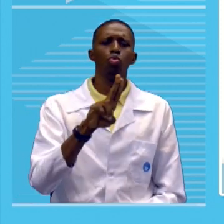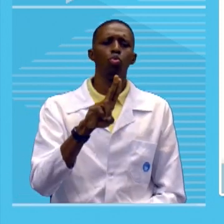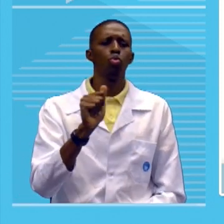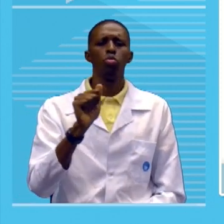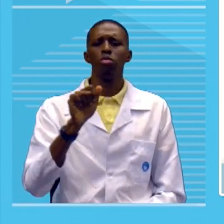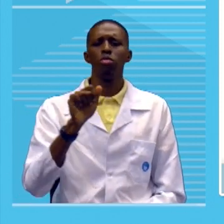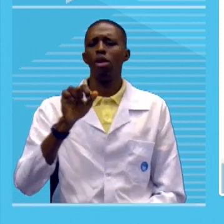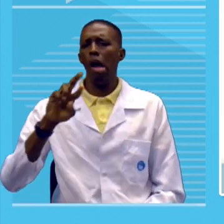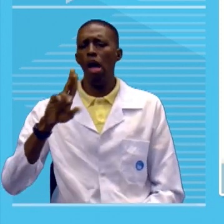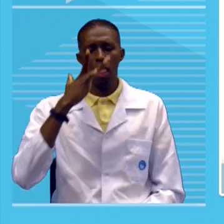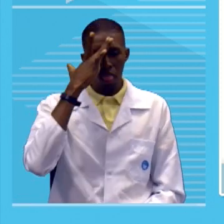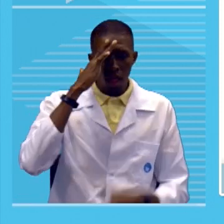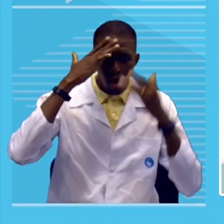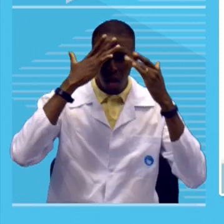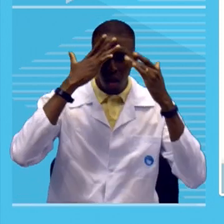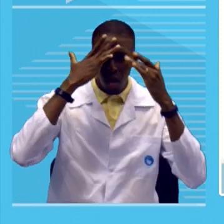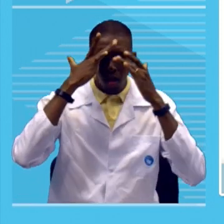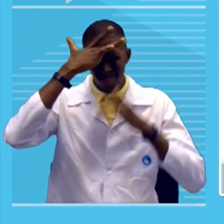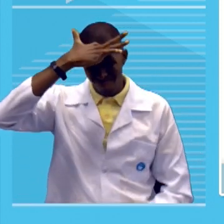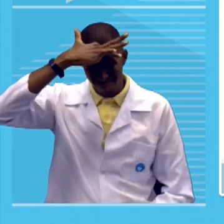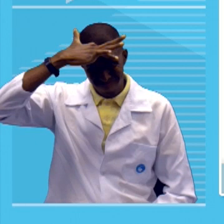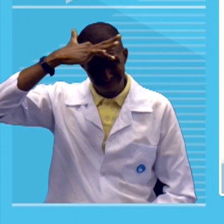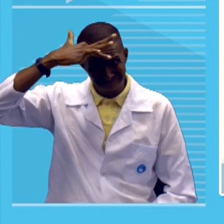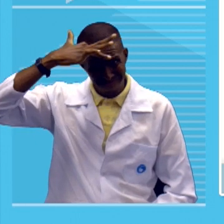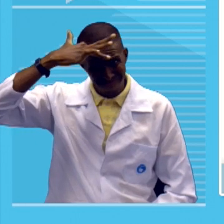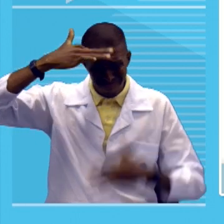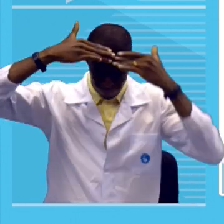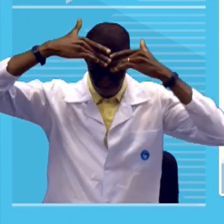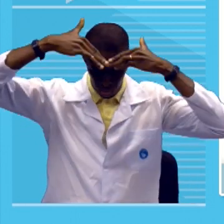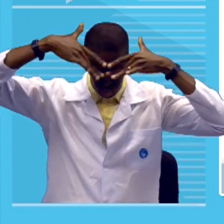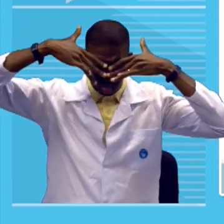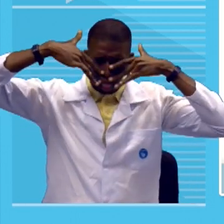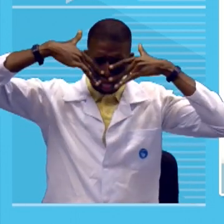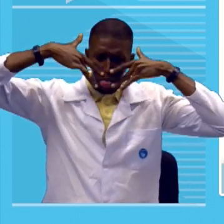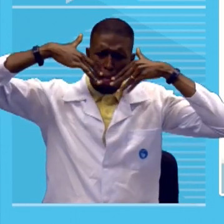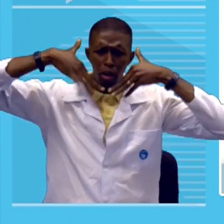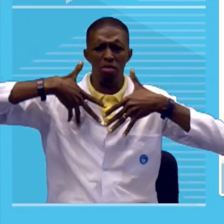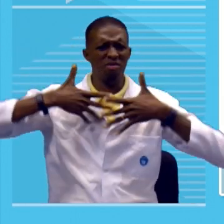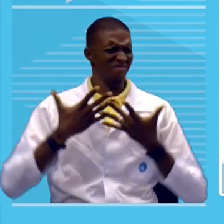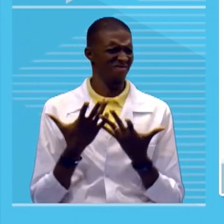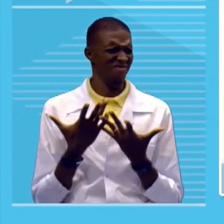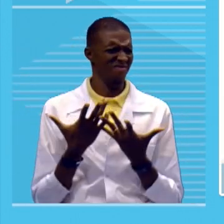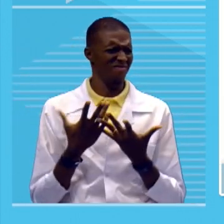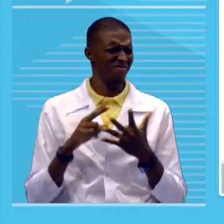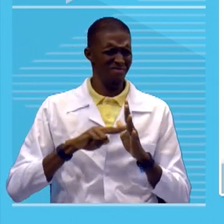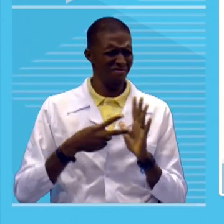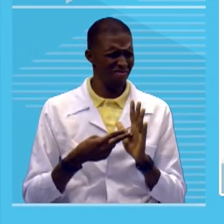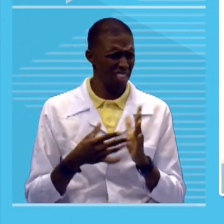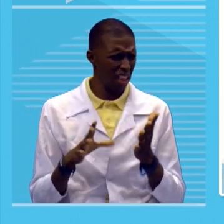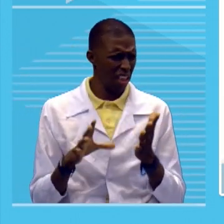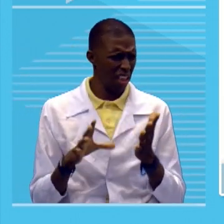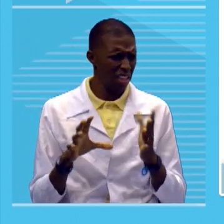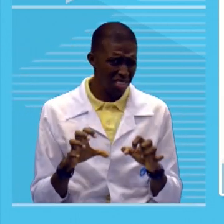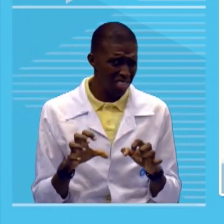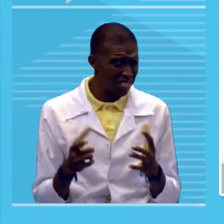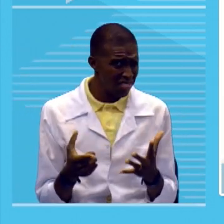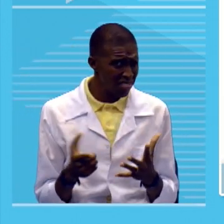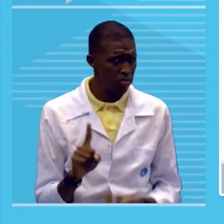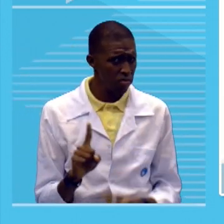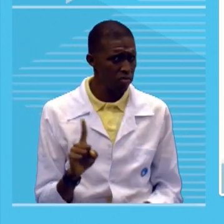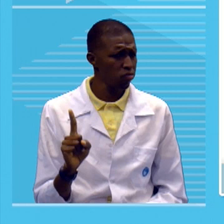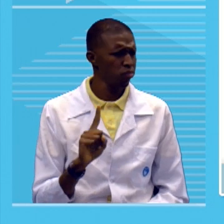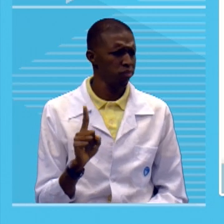Será se aí se trata do verbo suar ou se trata do pronome possessivo